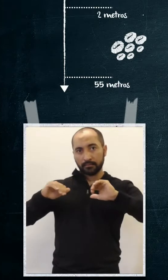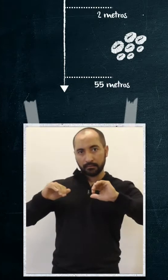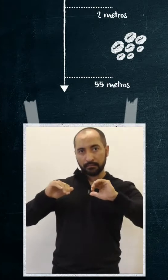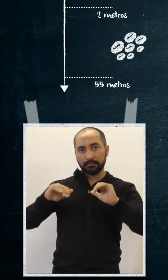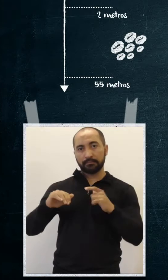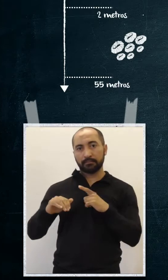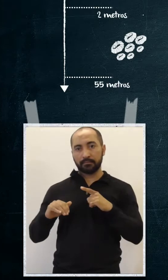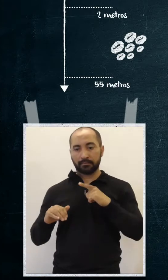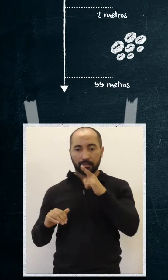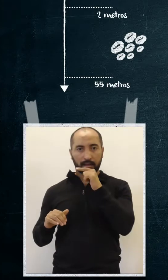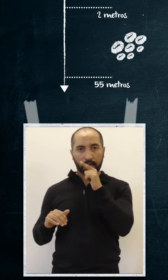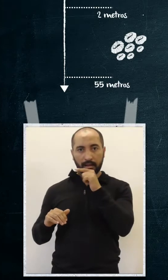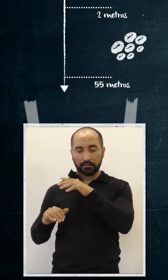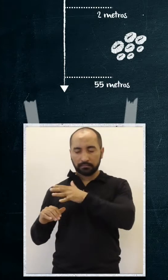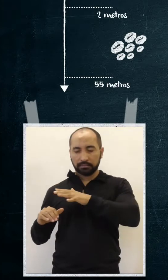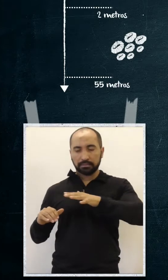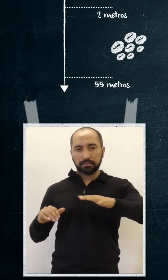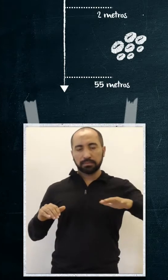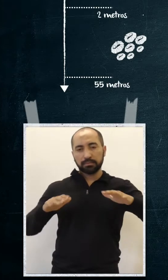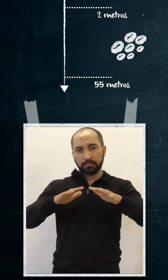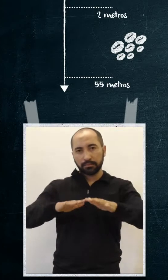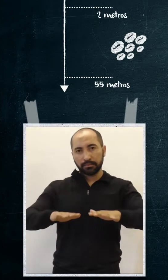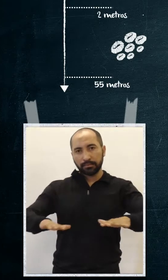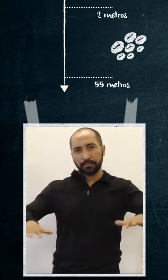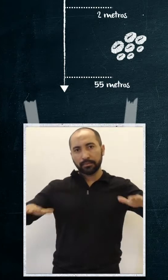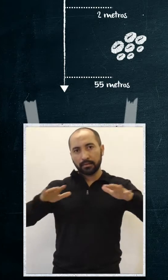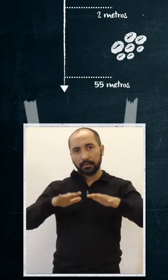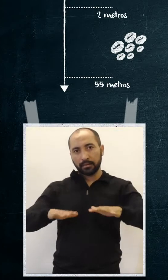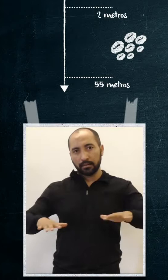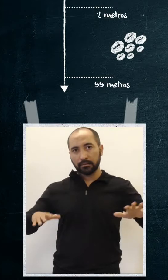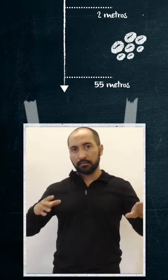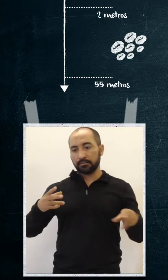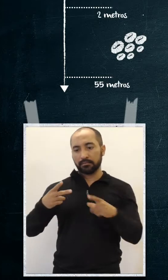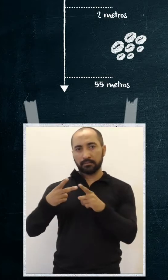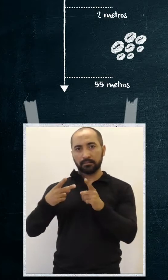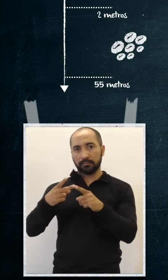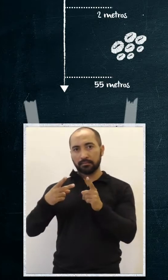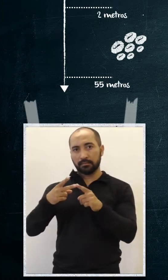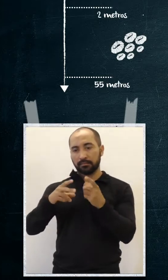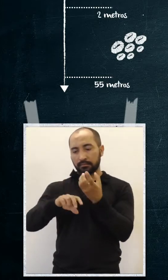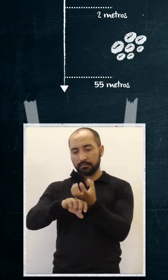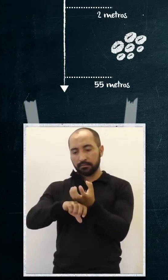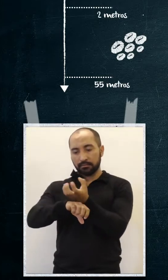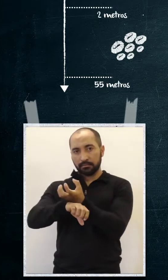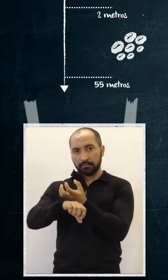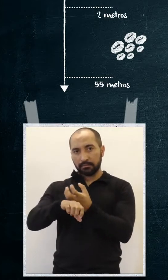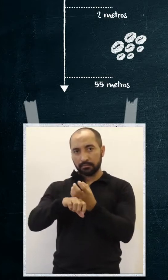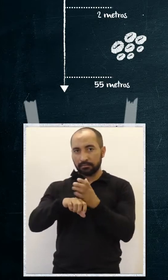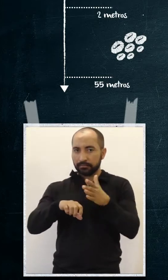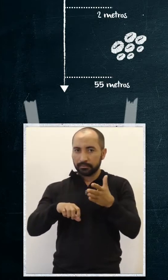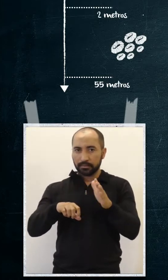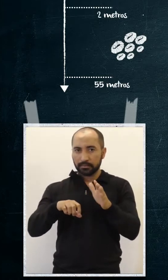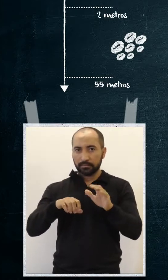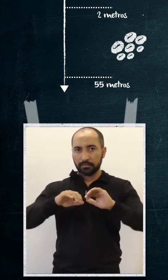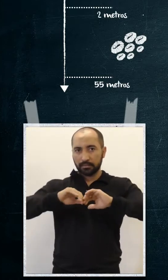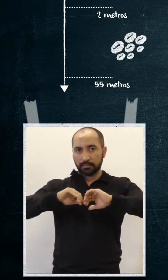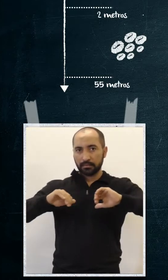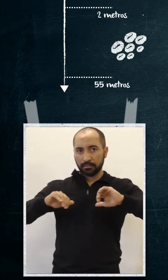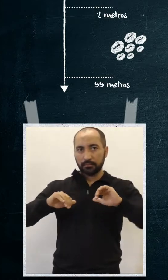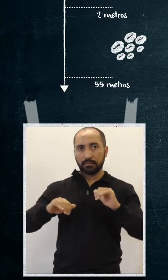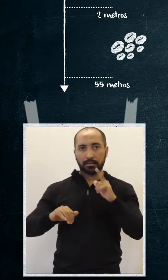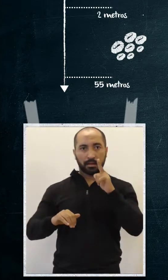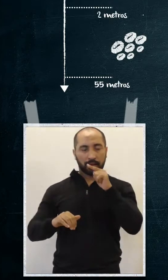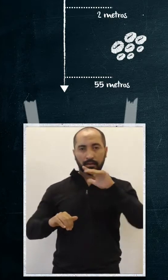separados, ocorrendo geralmente em águas mais agitadas. E a forma intermediária, que abrange todas as formas que não apresentam as outras